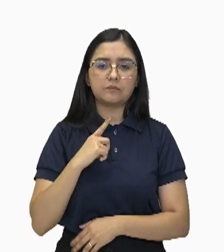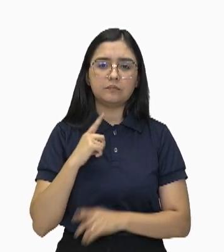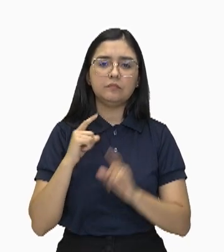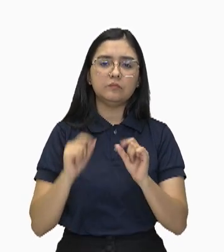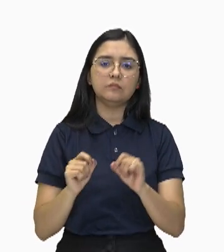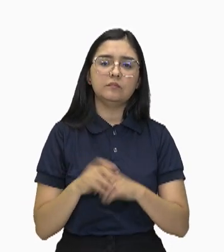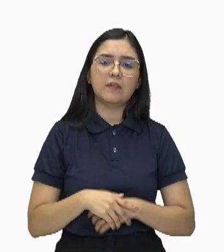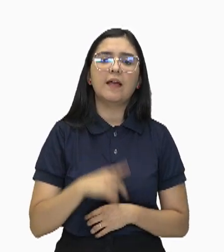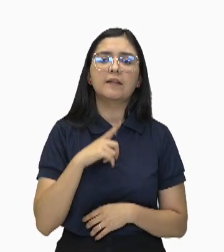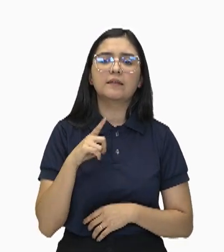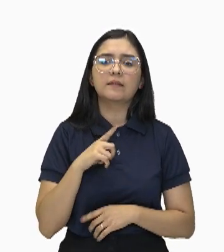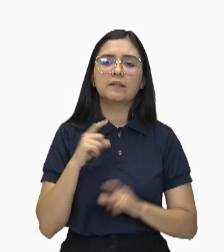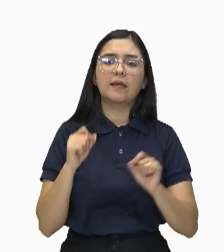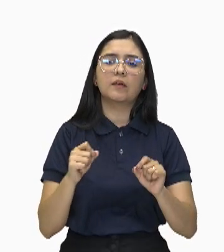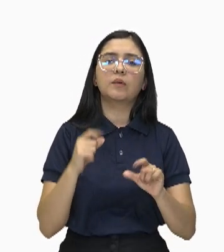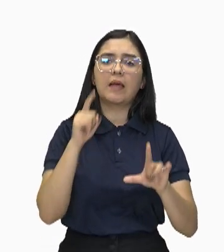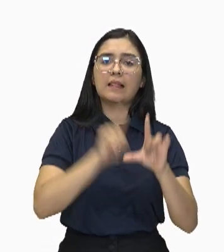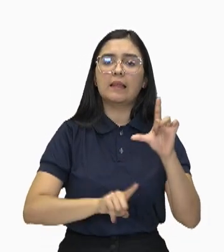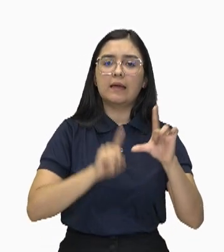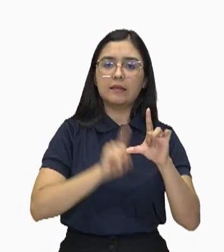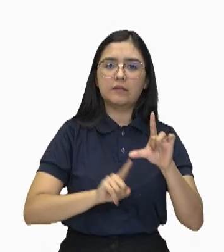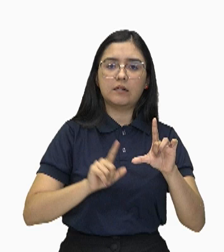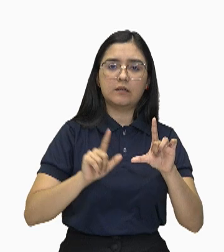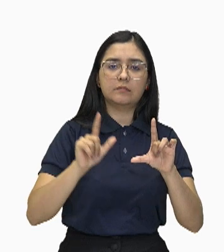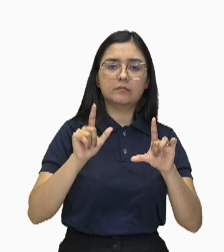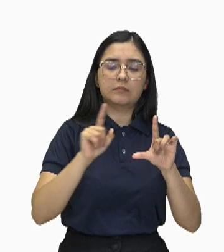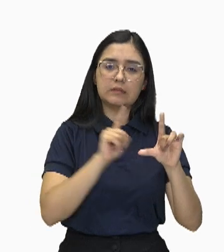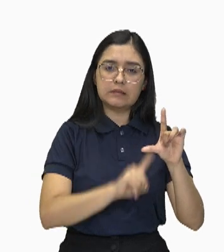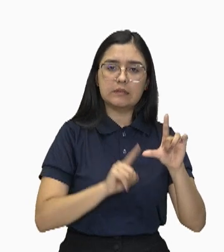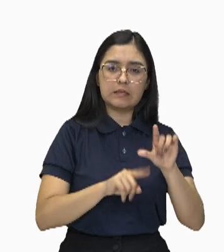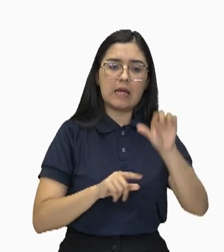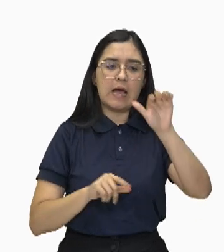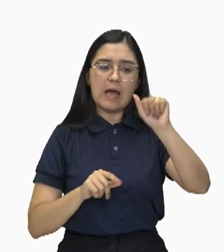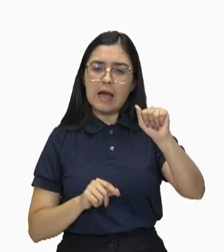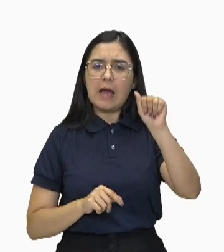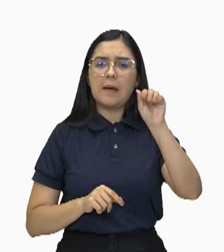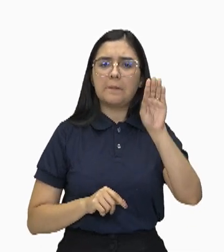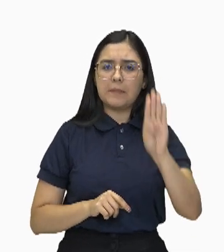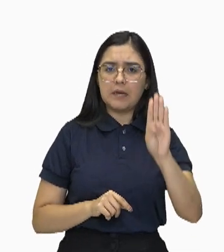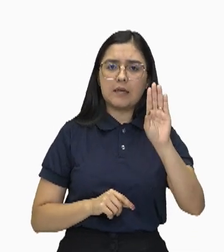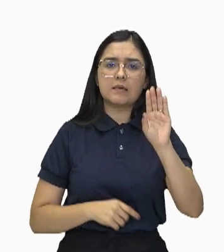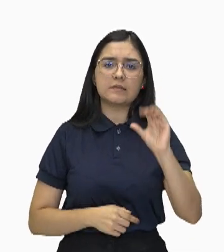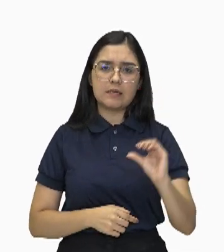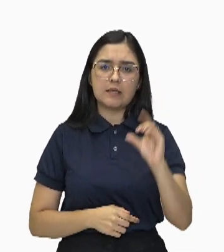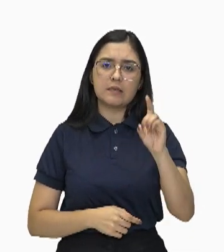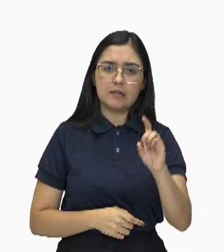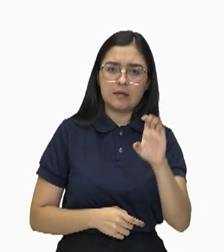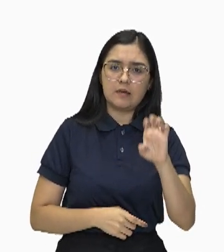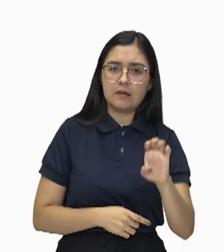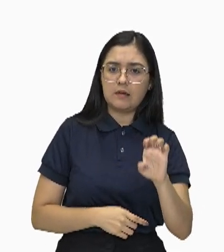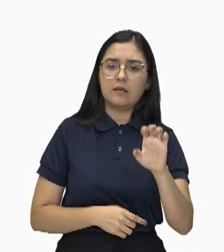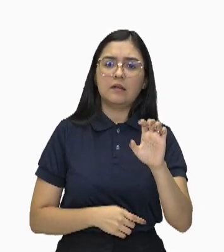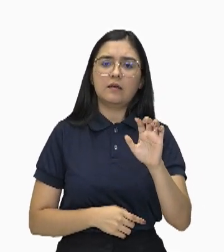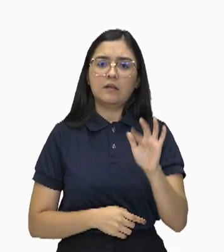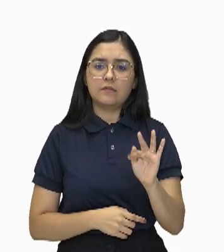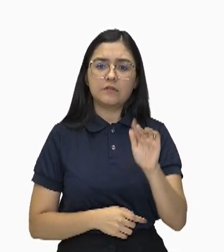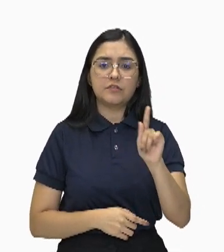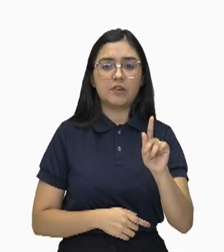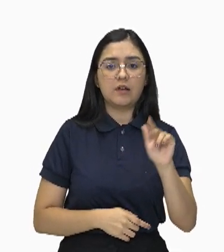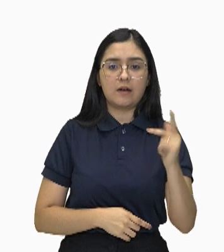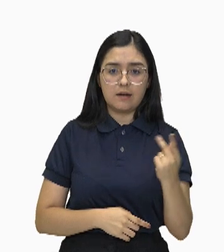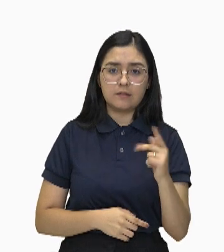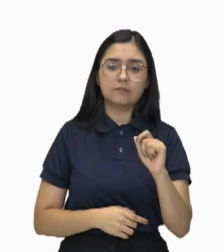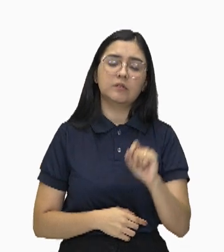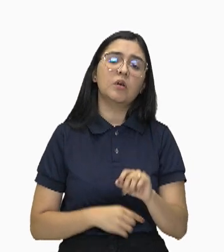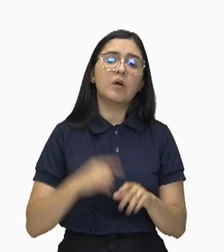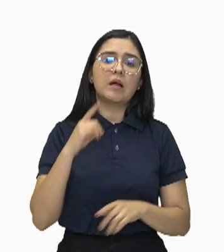endereçadas, digamos assim, por letras, né? Coluna A, coluna B, coluna C, D, E, F, G, H. Então, cada